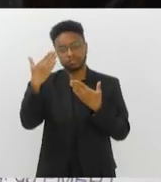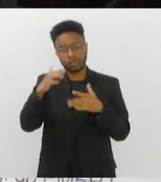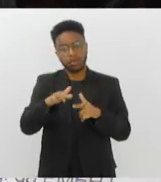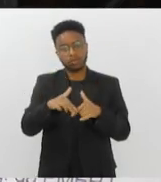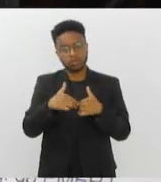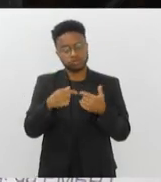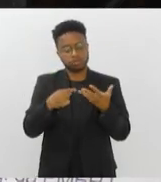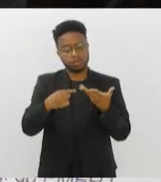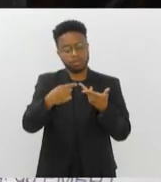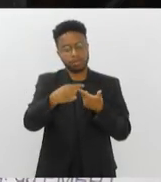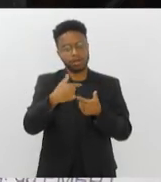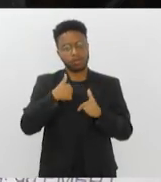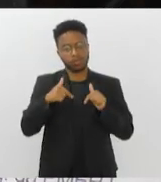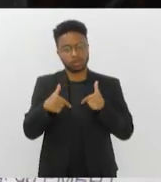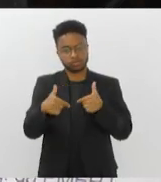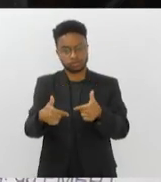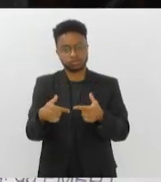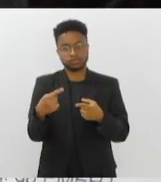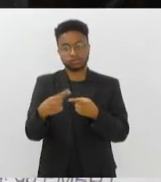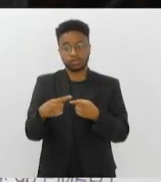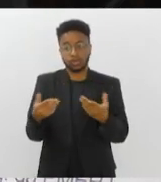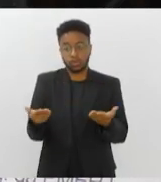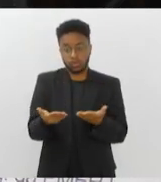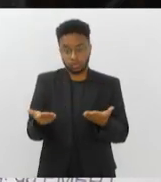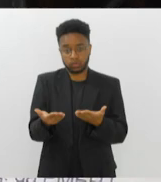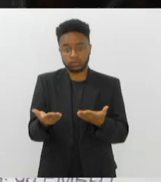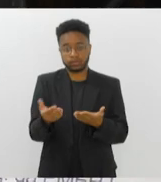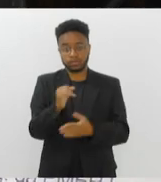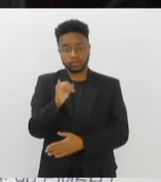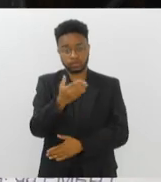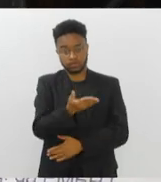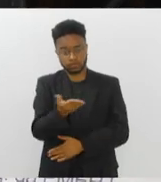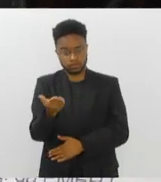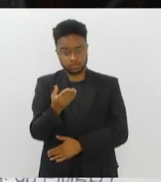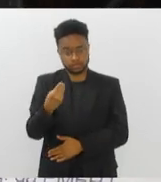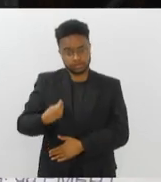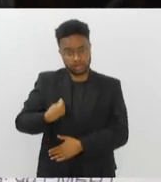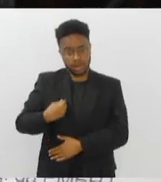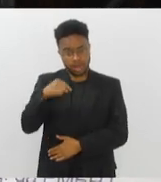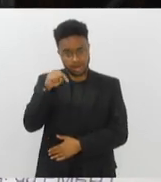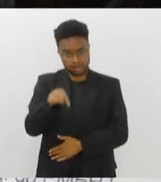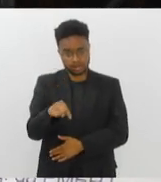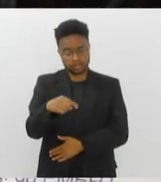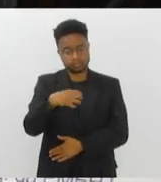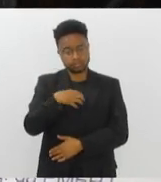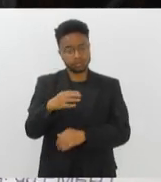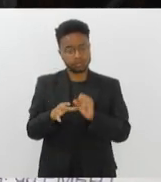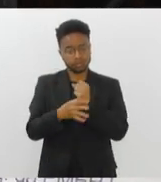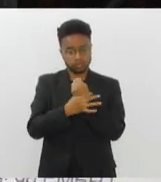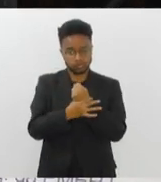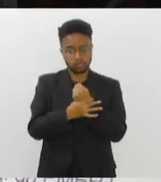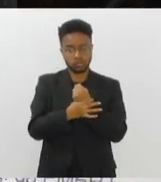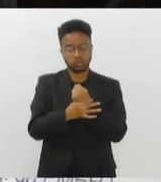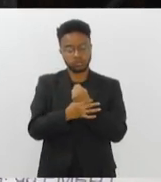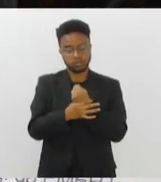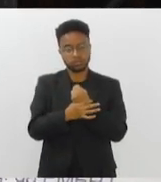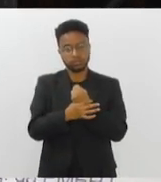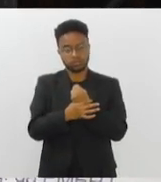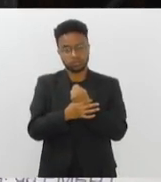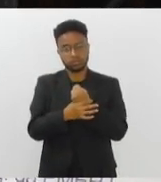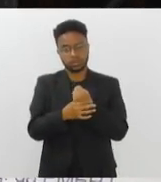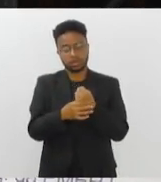fiz. Hoje, se os senhores estão aqui, com toda a segurança que a edificação